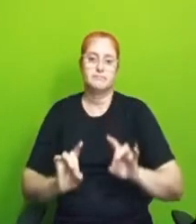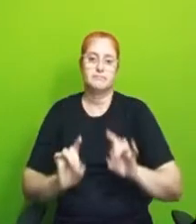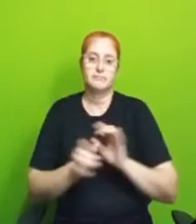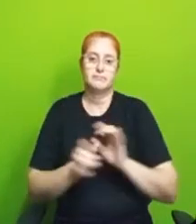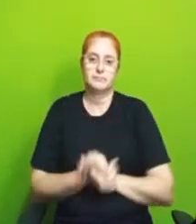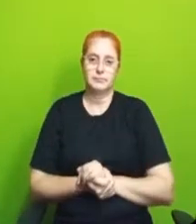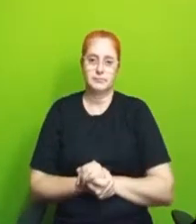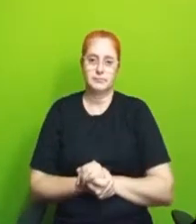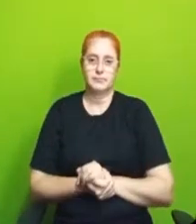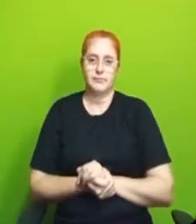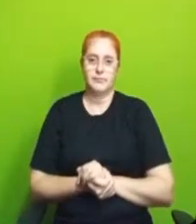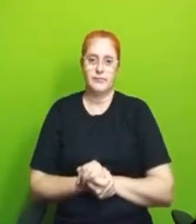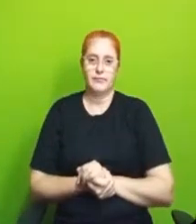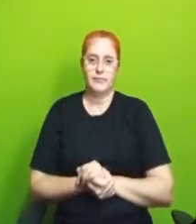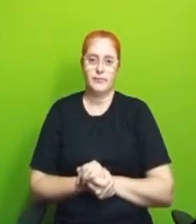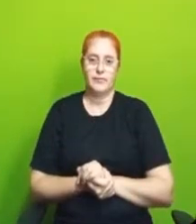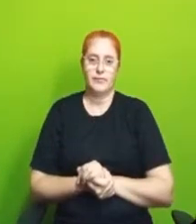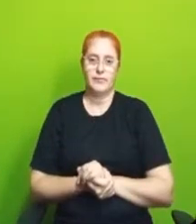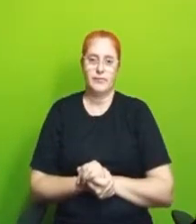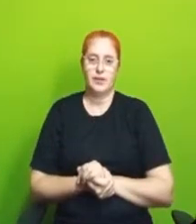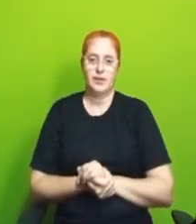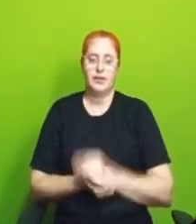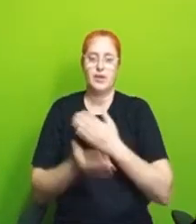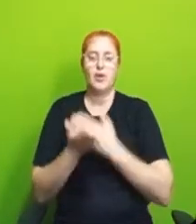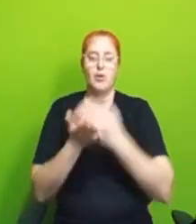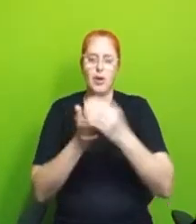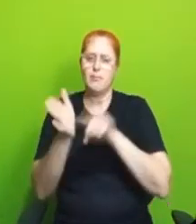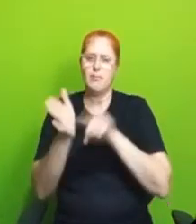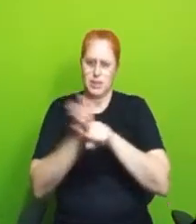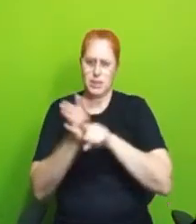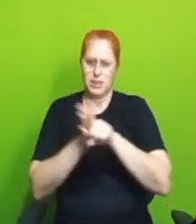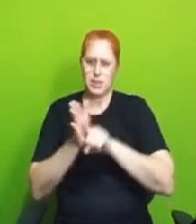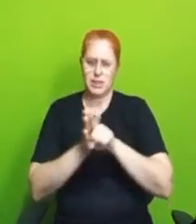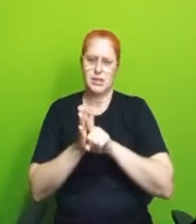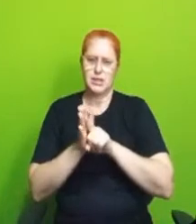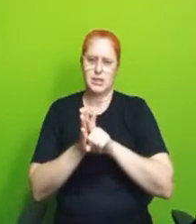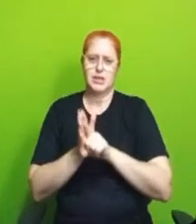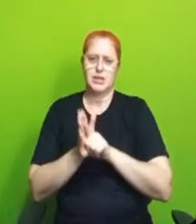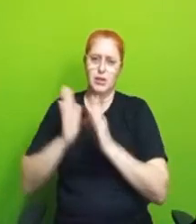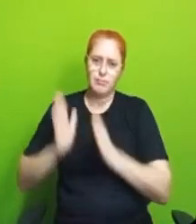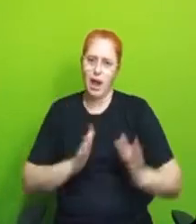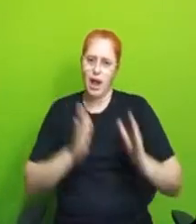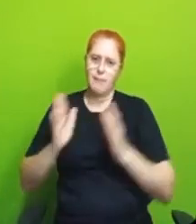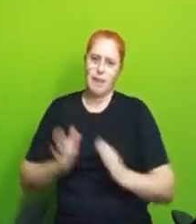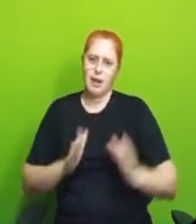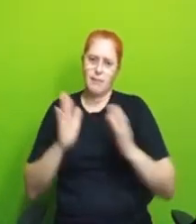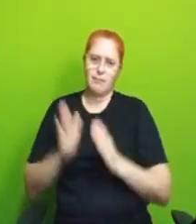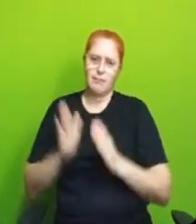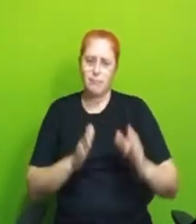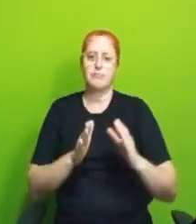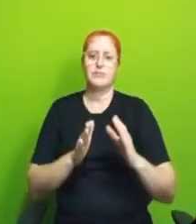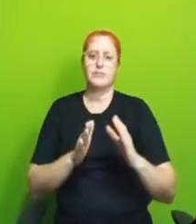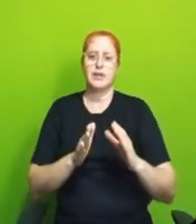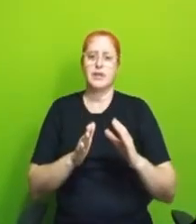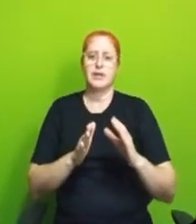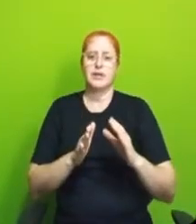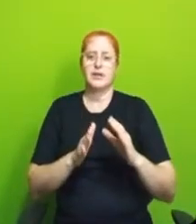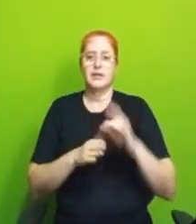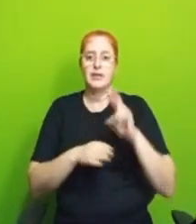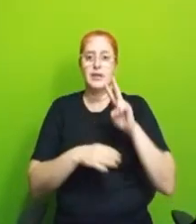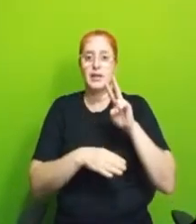a partir de uma pesquisa que tomou o cotidiano, né, como eu já falei, da atenção básica em saúde, eu vou investigar